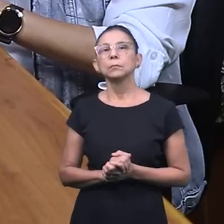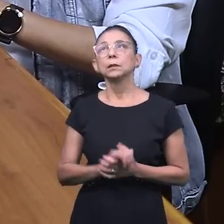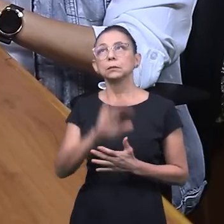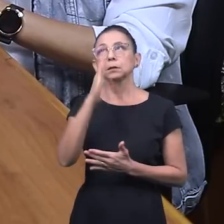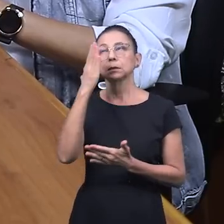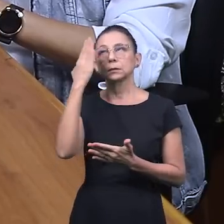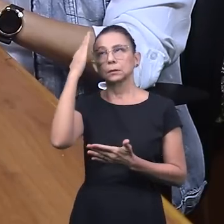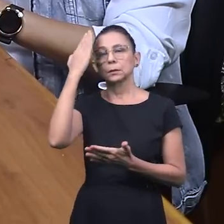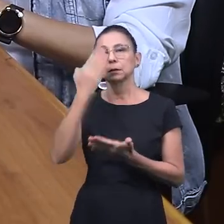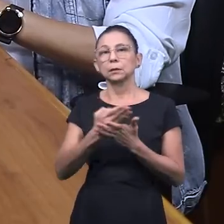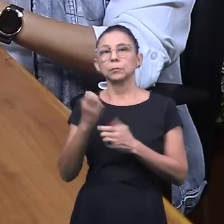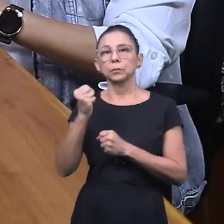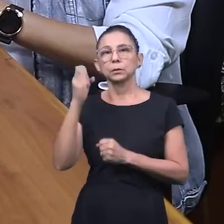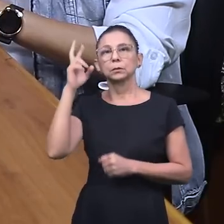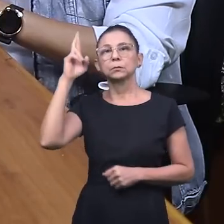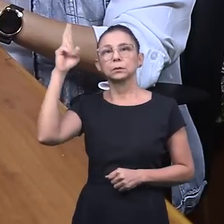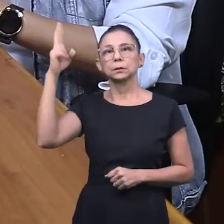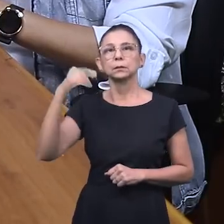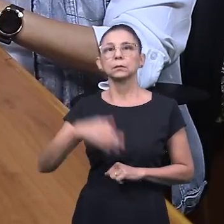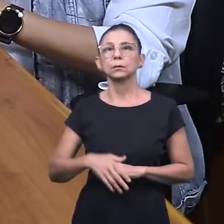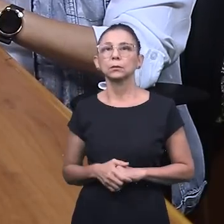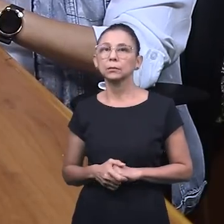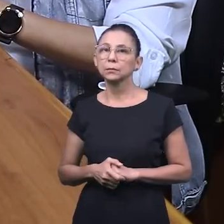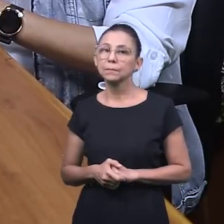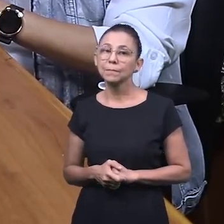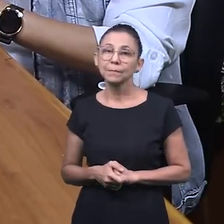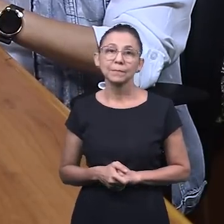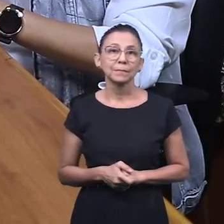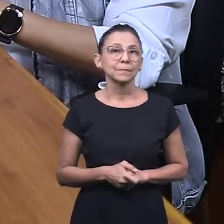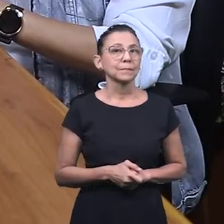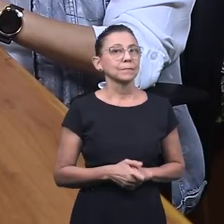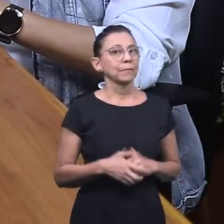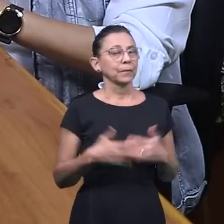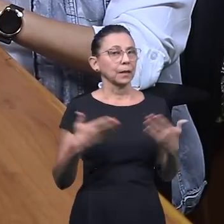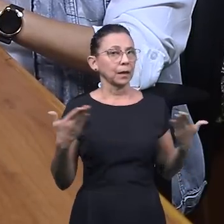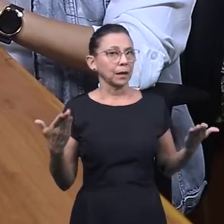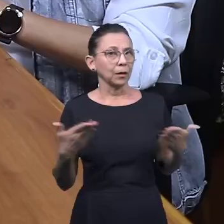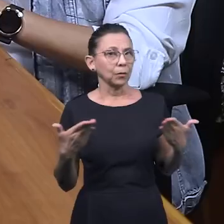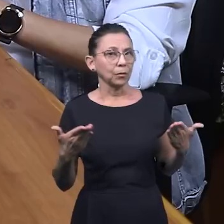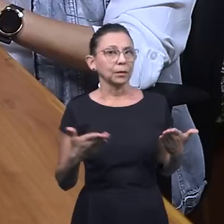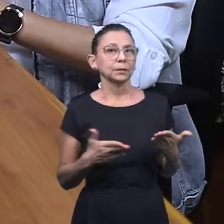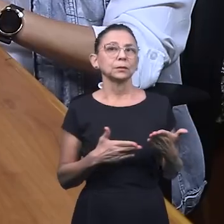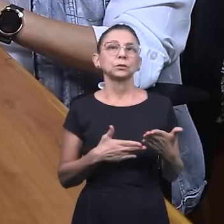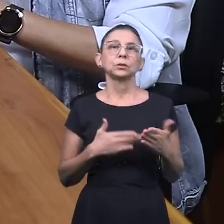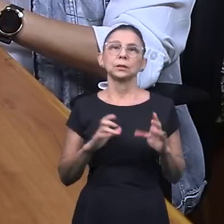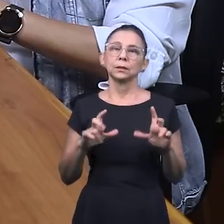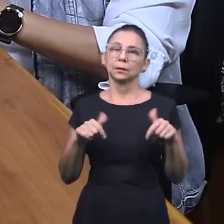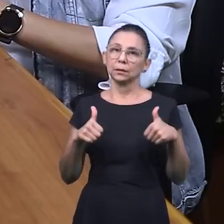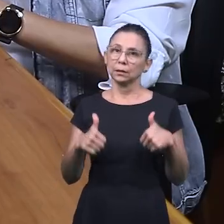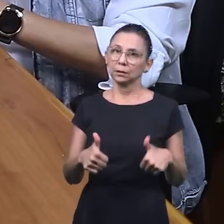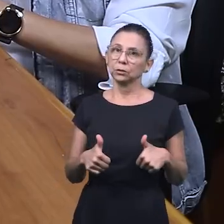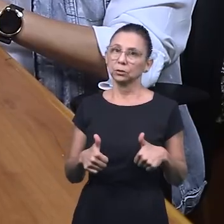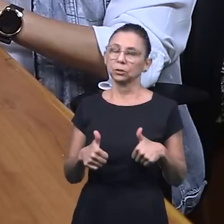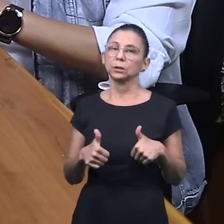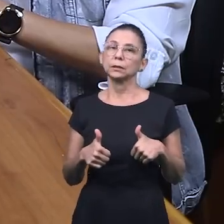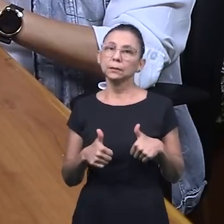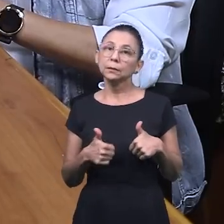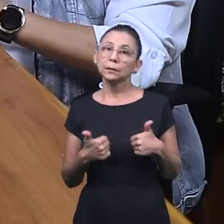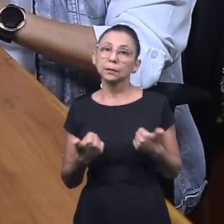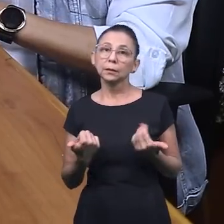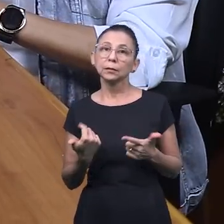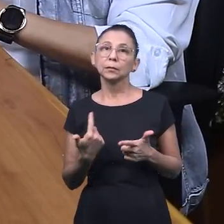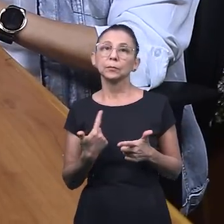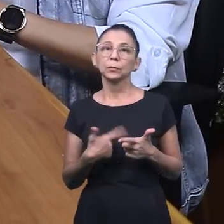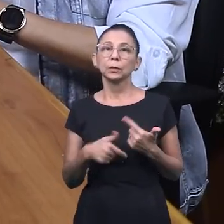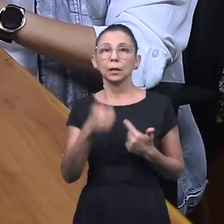no poder do Senhor. Porque foi a herança que a minha mãe passou e era a hora de não agir só na teoria, era a hora de agir na prática, naquilo que ela tinha nos ensinado.